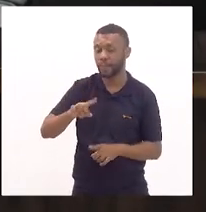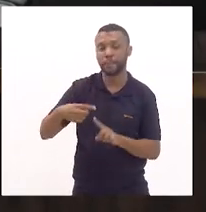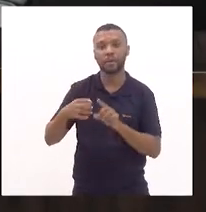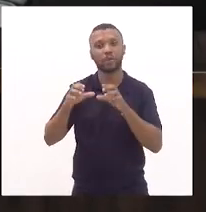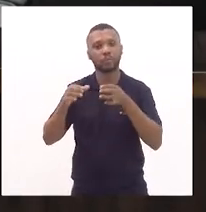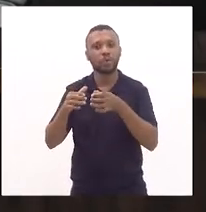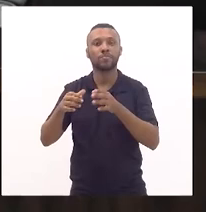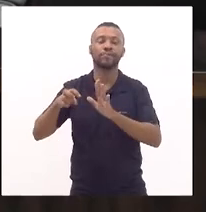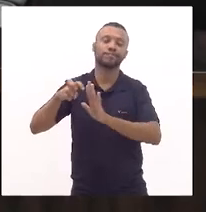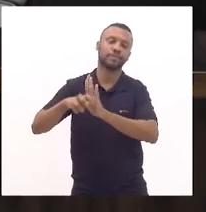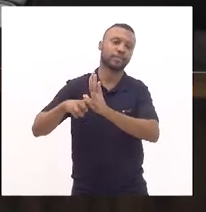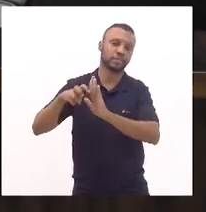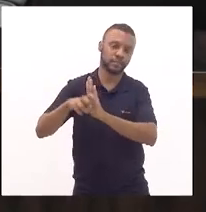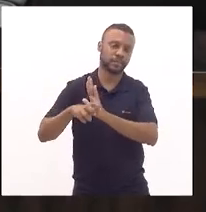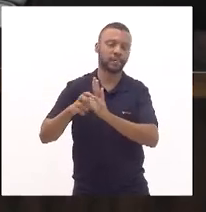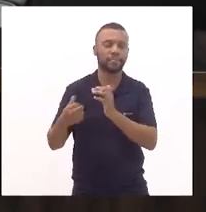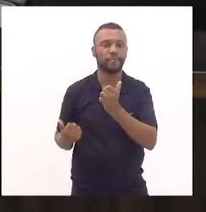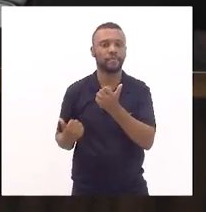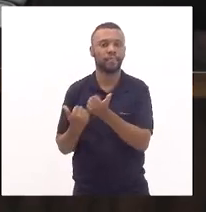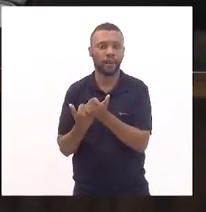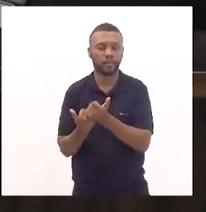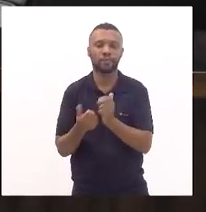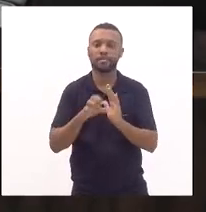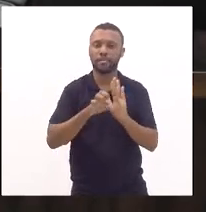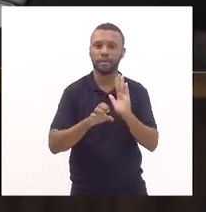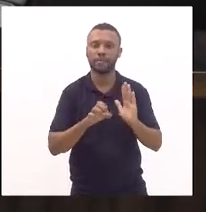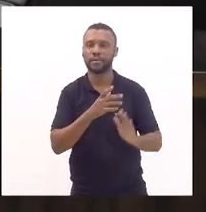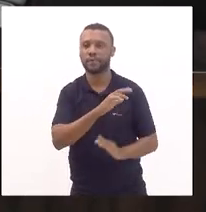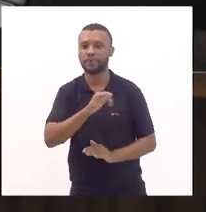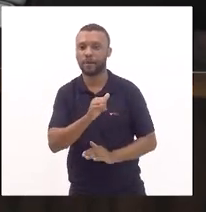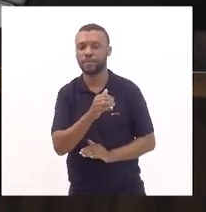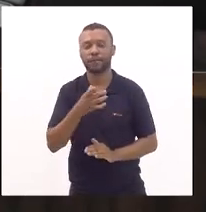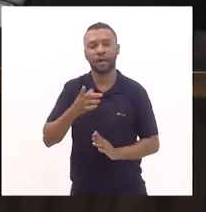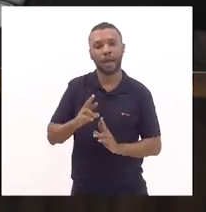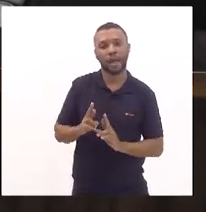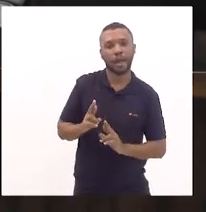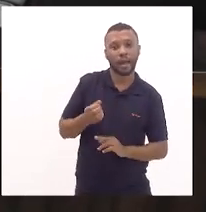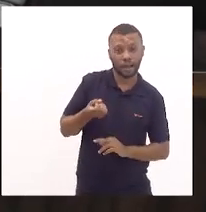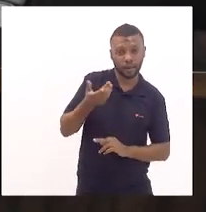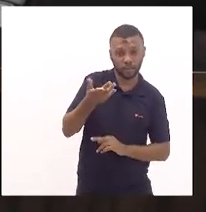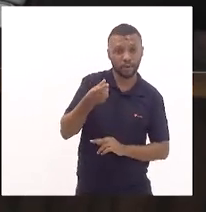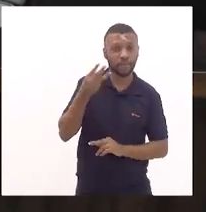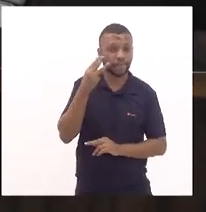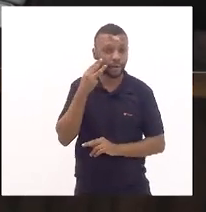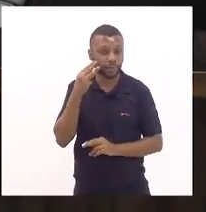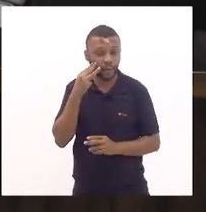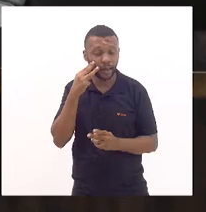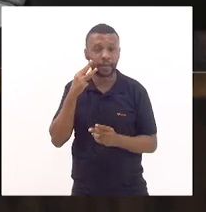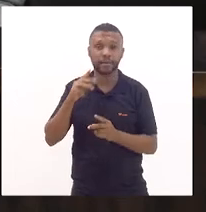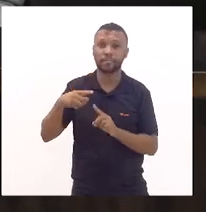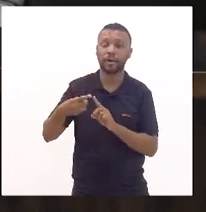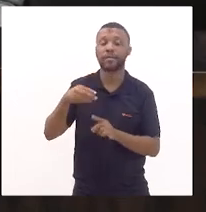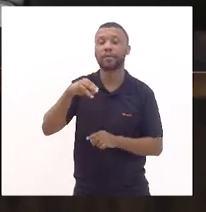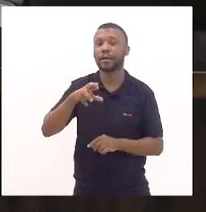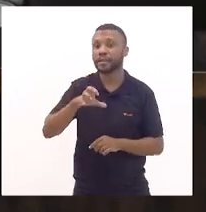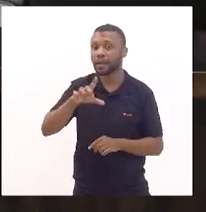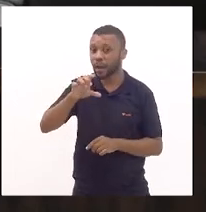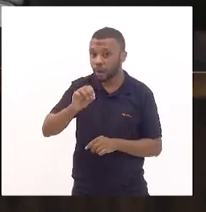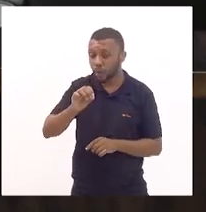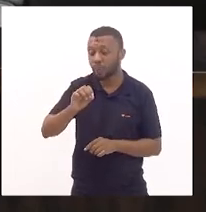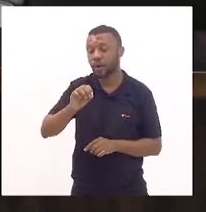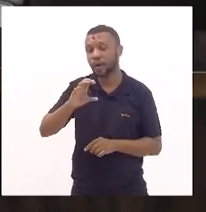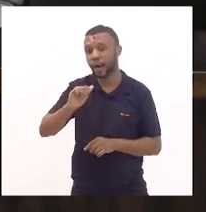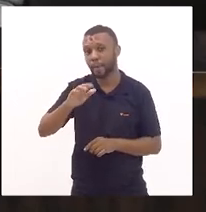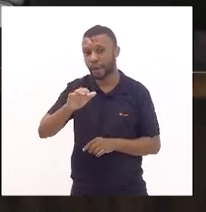deficiente, favorável com a emenda da Comissão de Constituição e Justiça. Relatores, deputados Valdeque Carneiro, relator do vencido, e Marcelo Cabeleireiro, pendendo